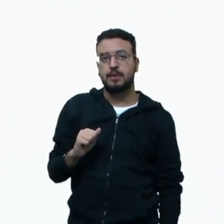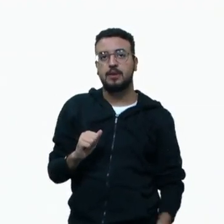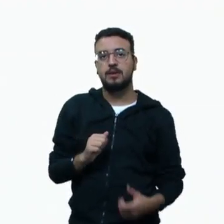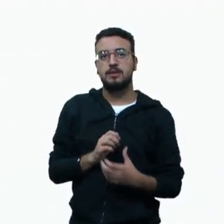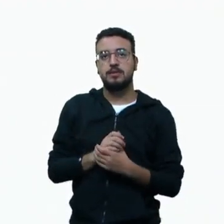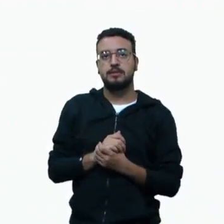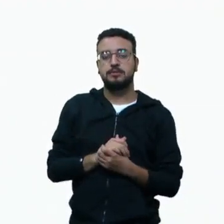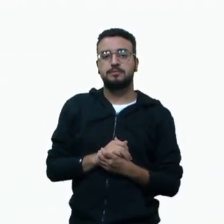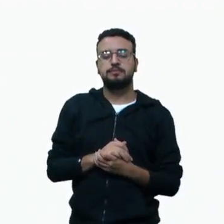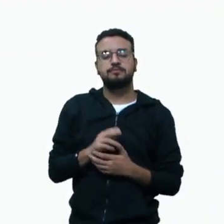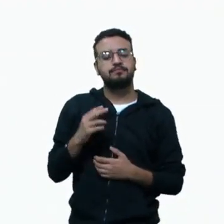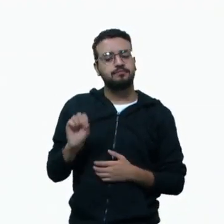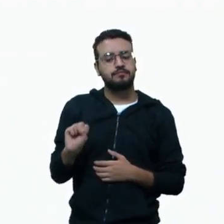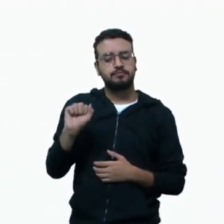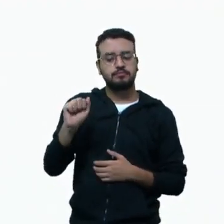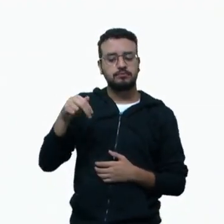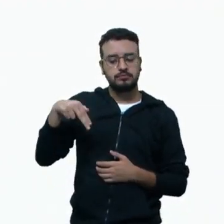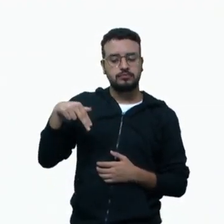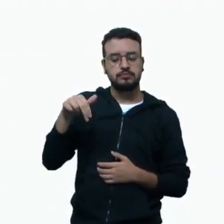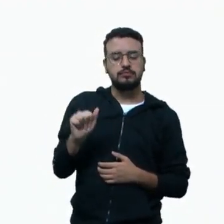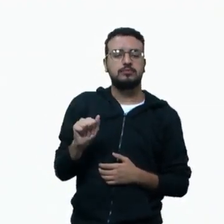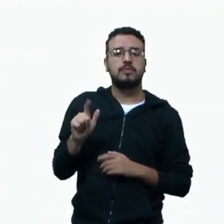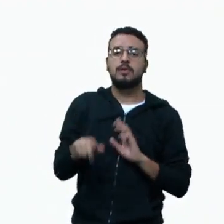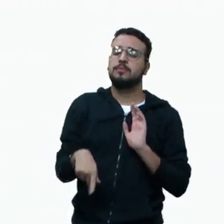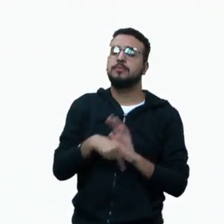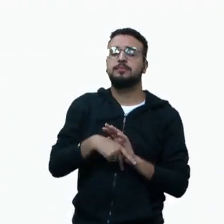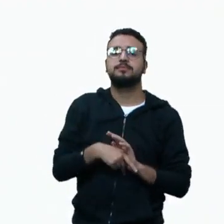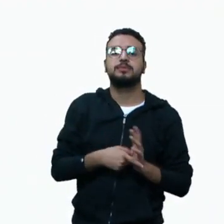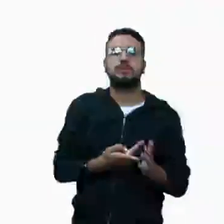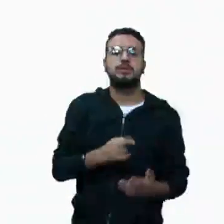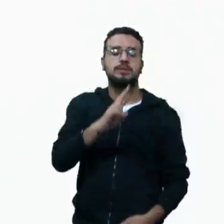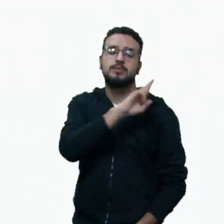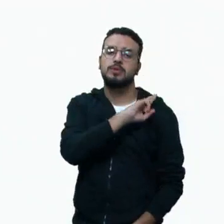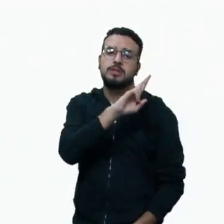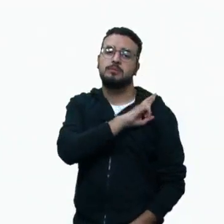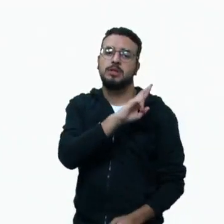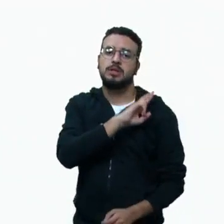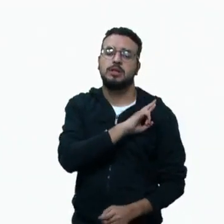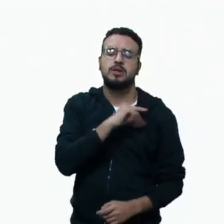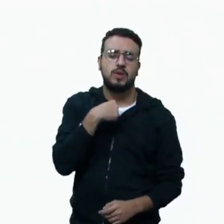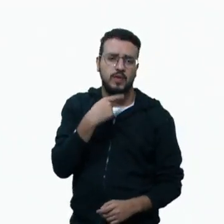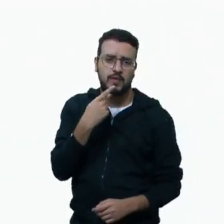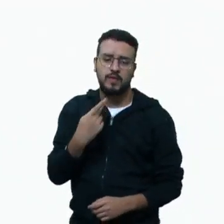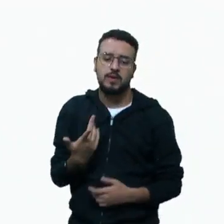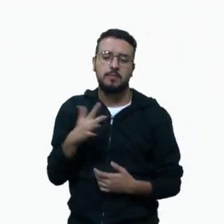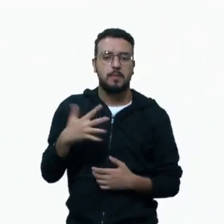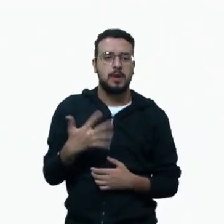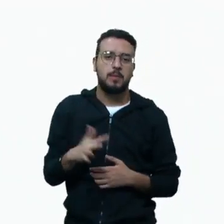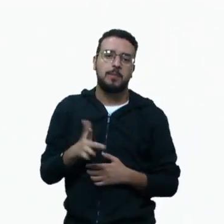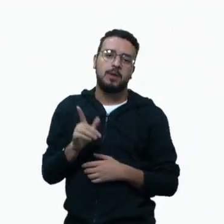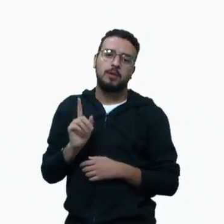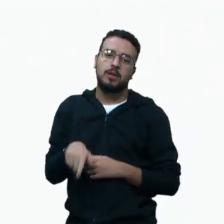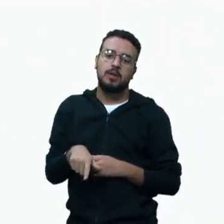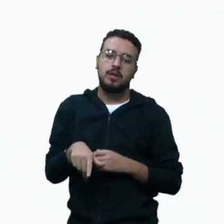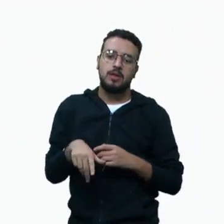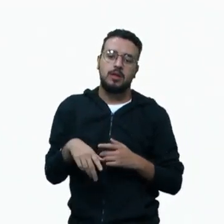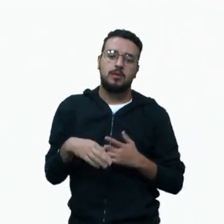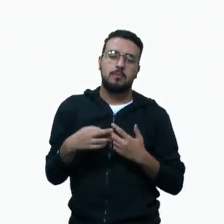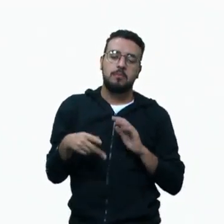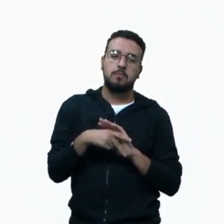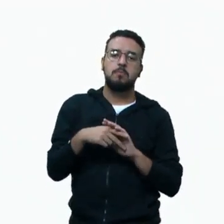que é visto como um componente funcional. Eu falei um pouquinho do sistema nervoso autônomo na regulação das atividades do